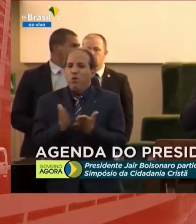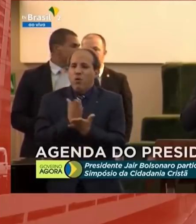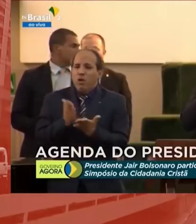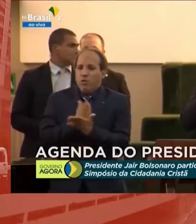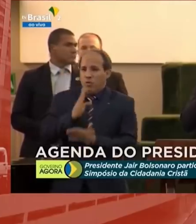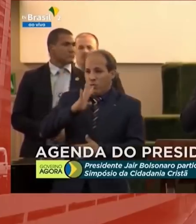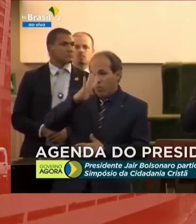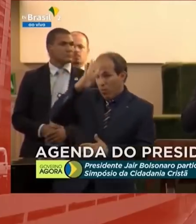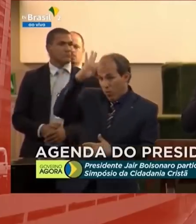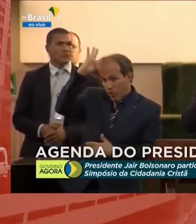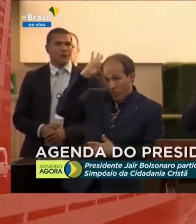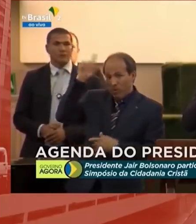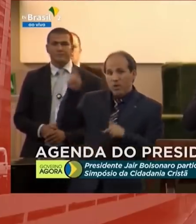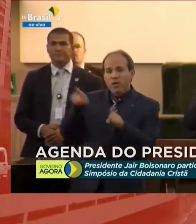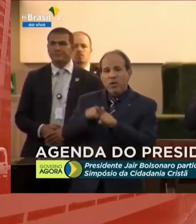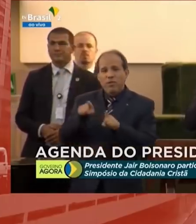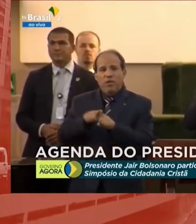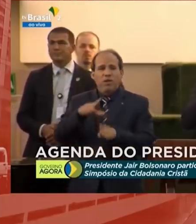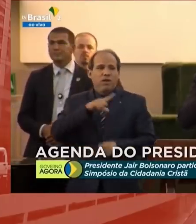né? Ele